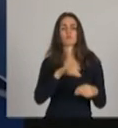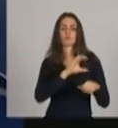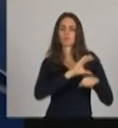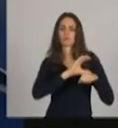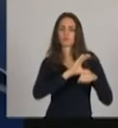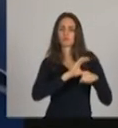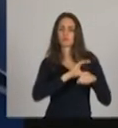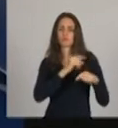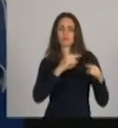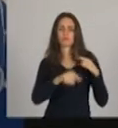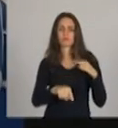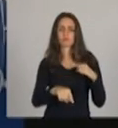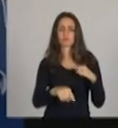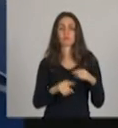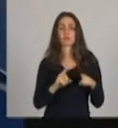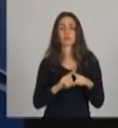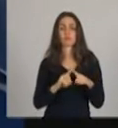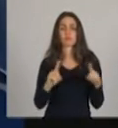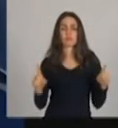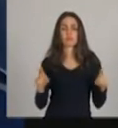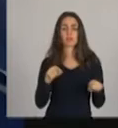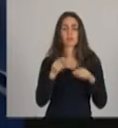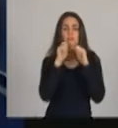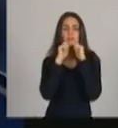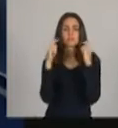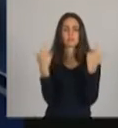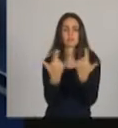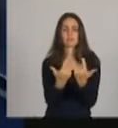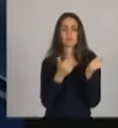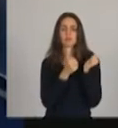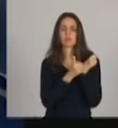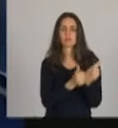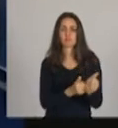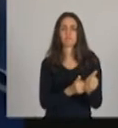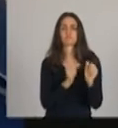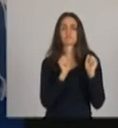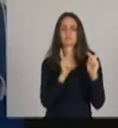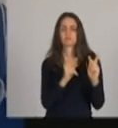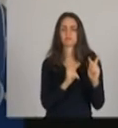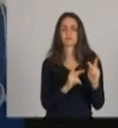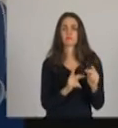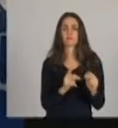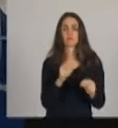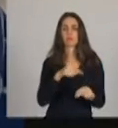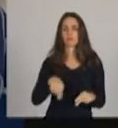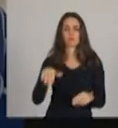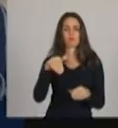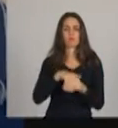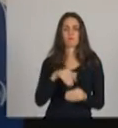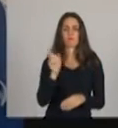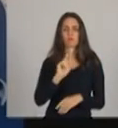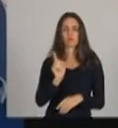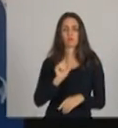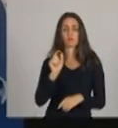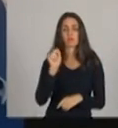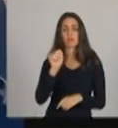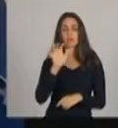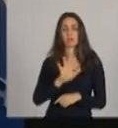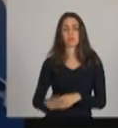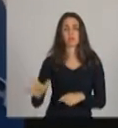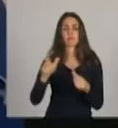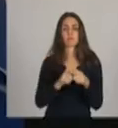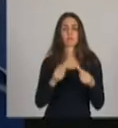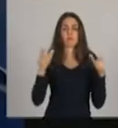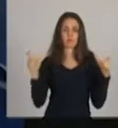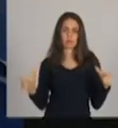inconstitucional, e a Assembleia Legislativa seguiu esse caminho, não com o nosso voto, mas pelo entendimento da